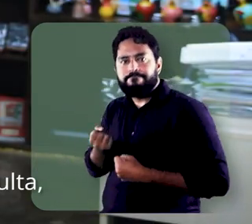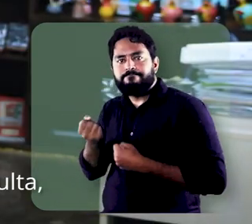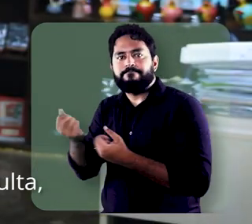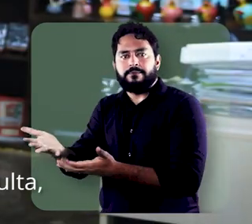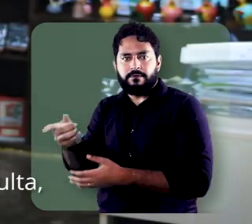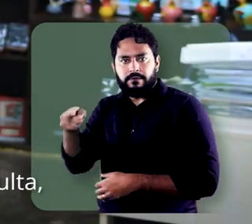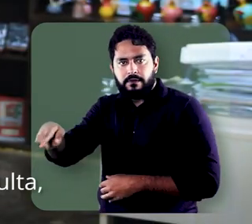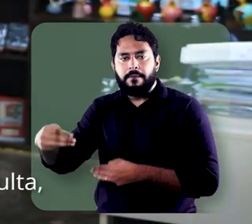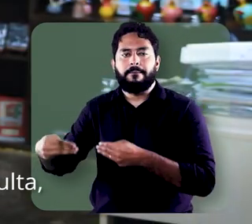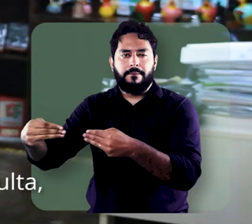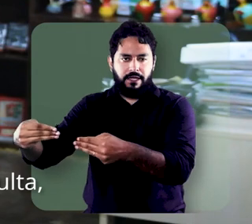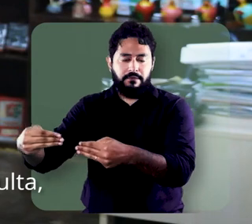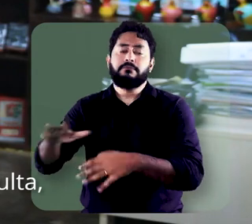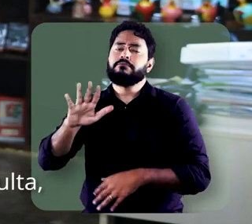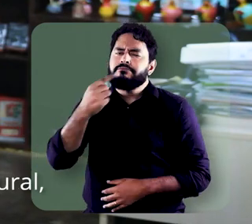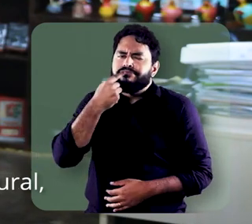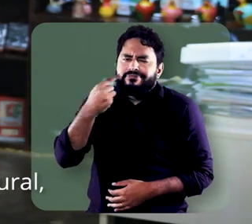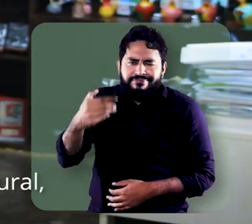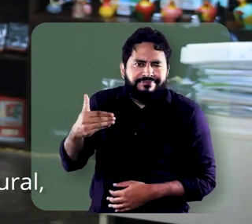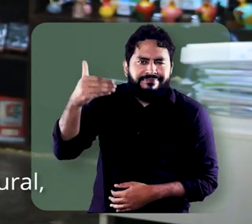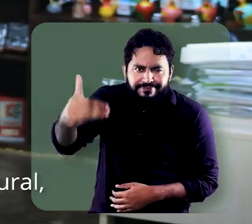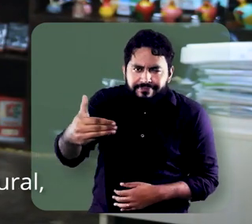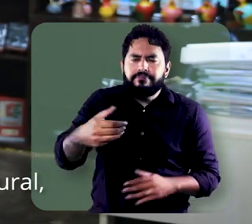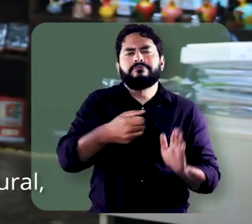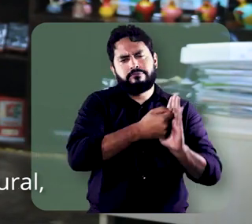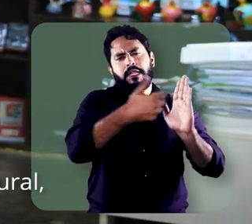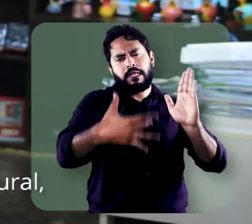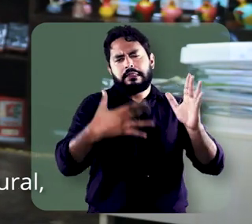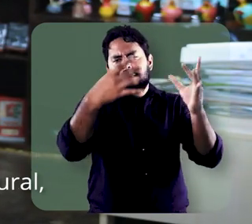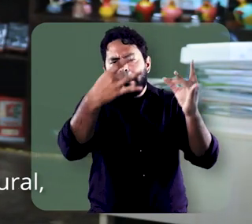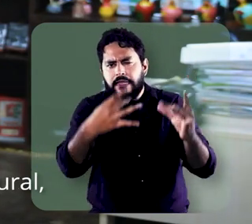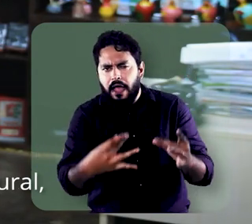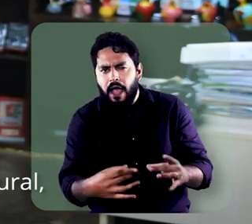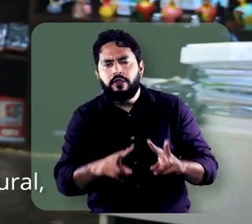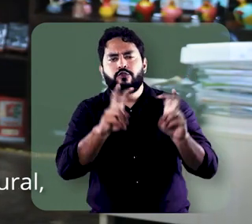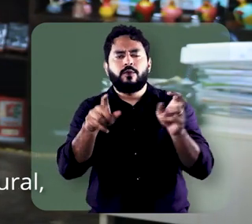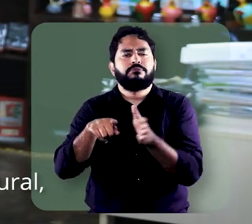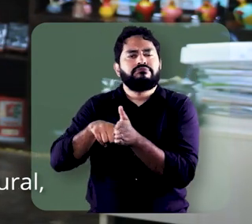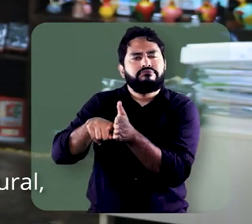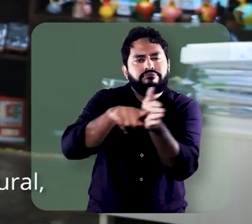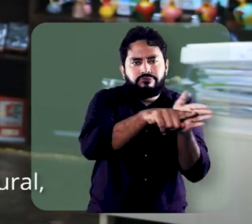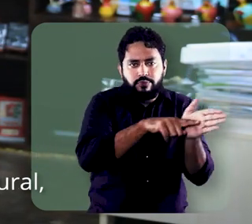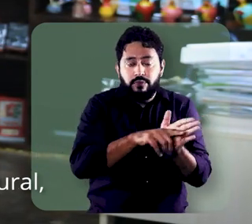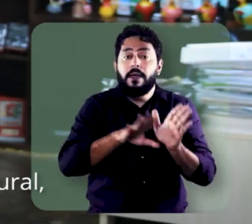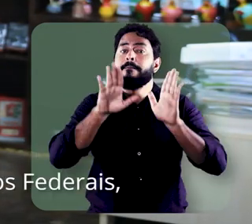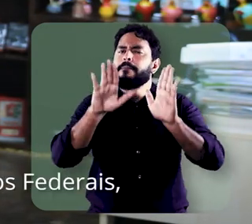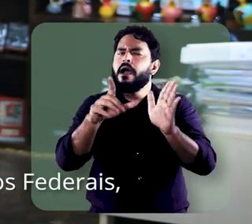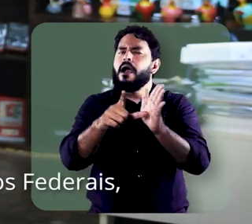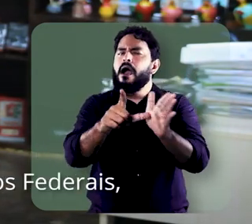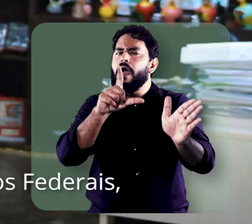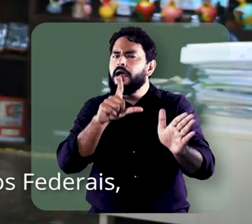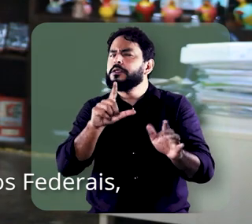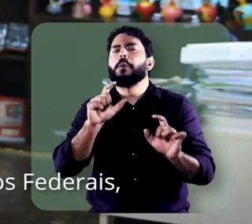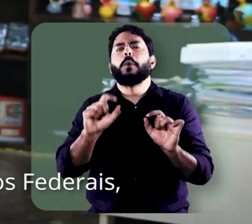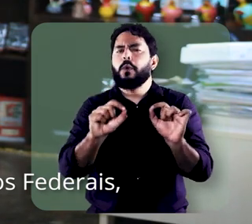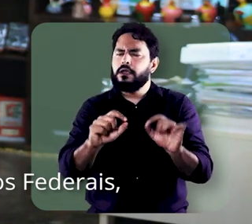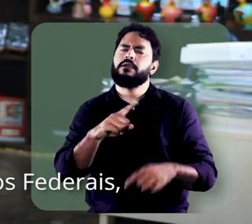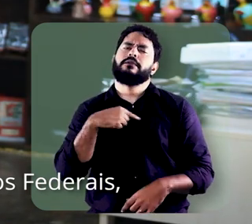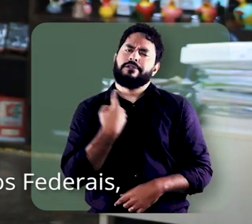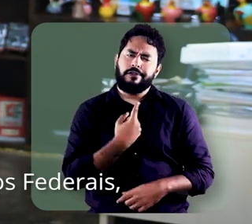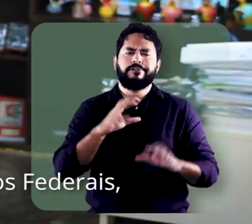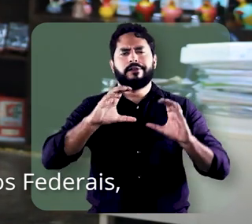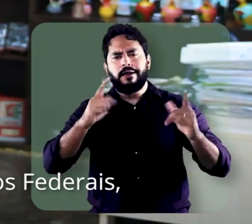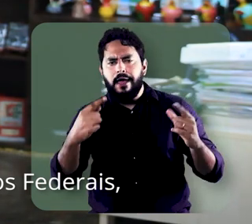os detalhes sobre essa consulta, mas, de antemão, amparados pela característica plural, participativa